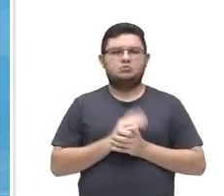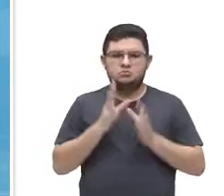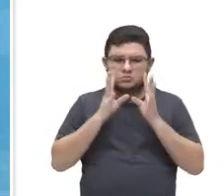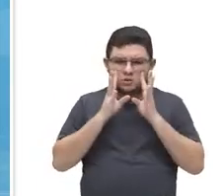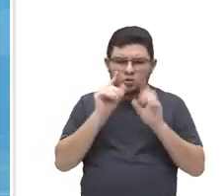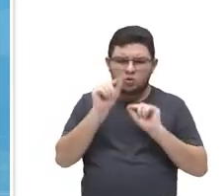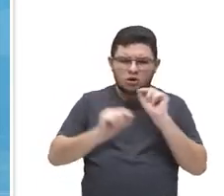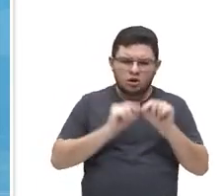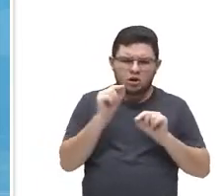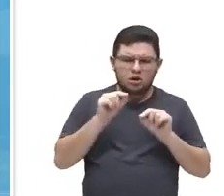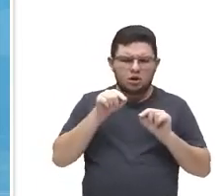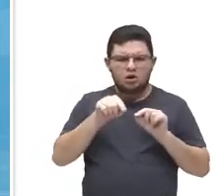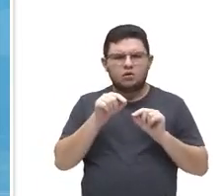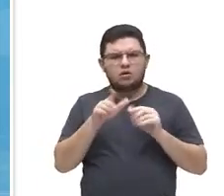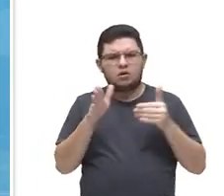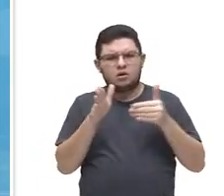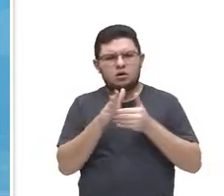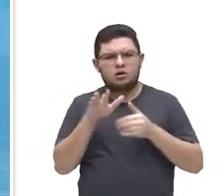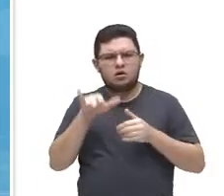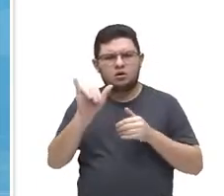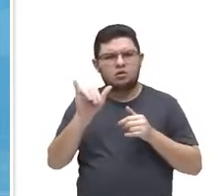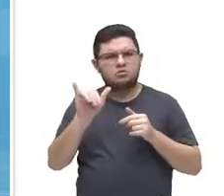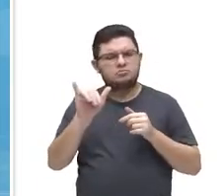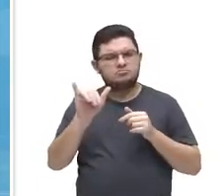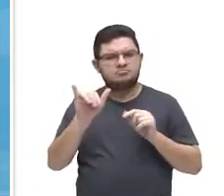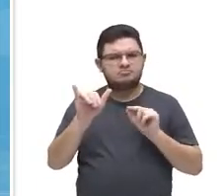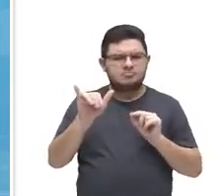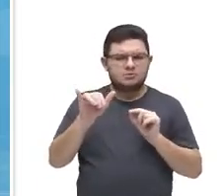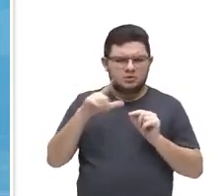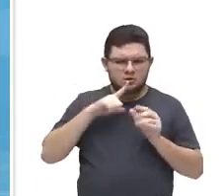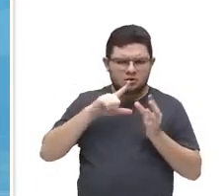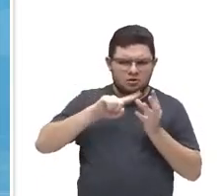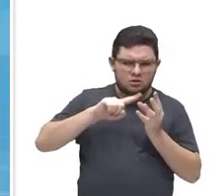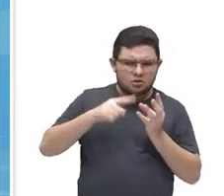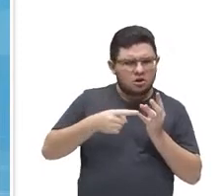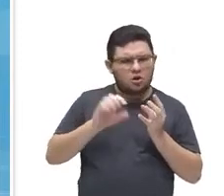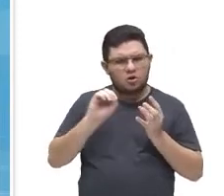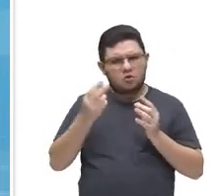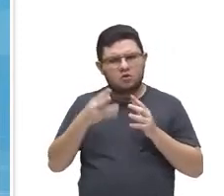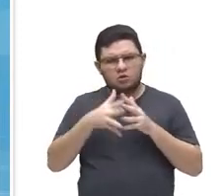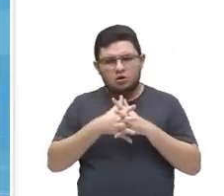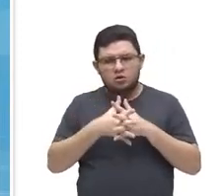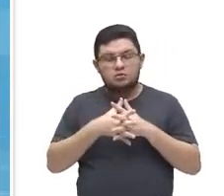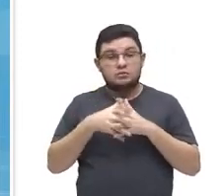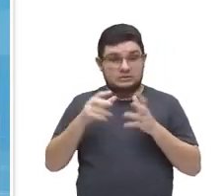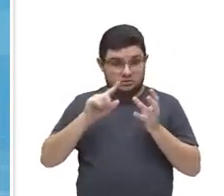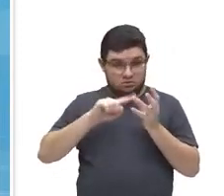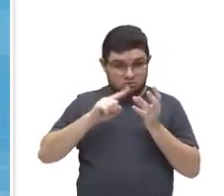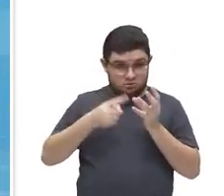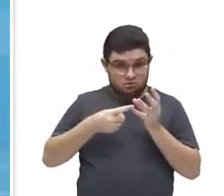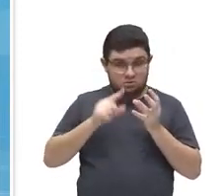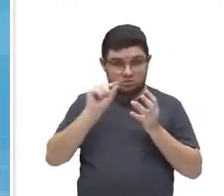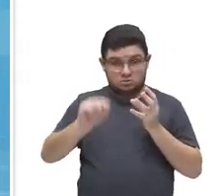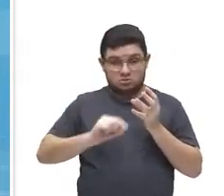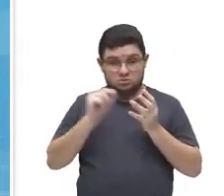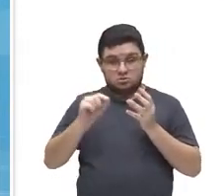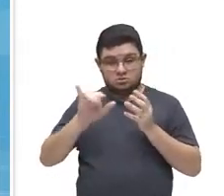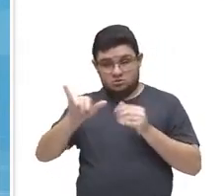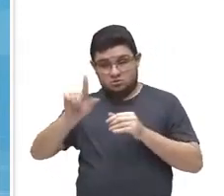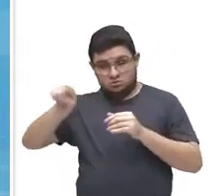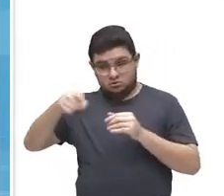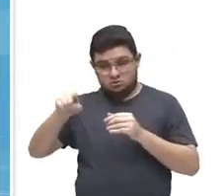esse verbo aqui tem terminação em Y. Antes dele tem uma consoante? Então, eu substituo o Y por IS. Se